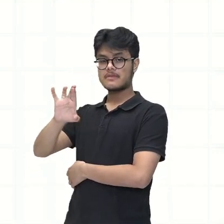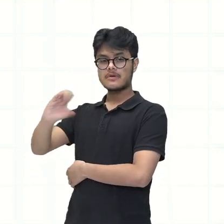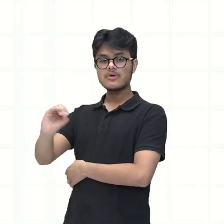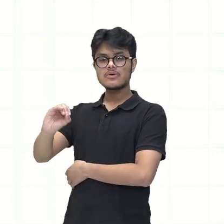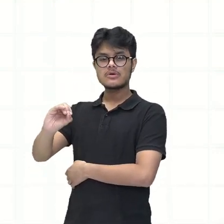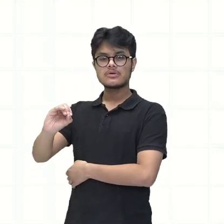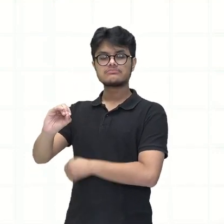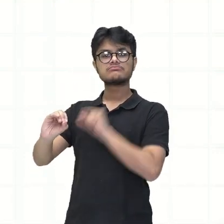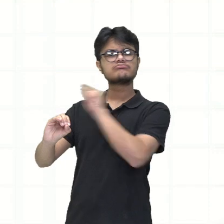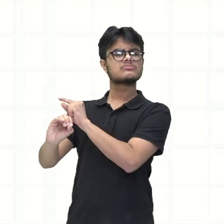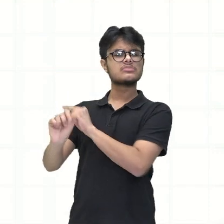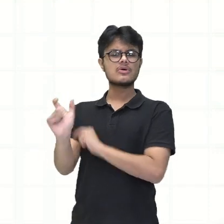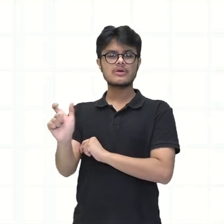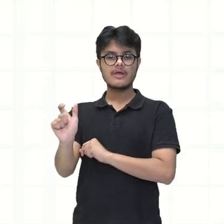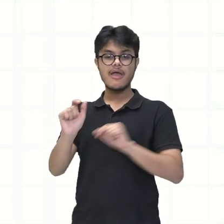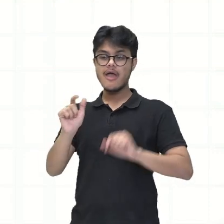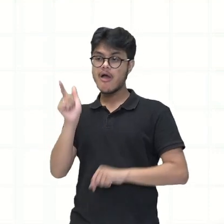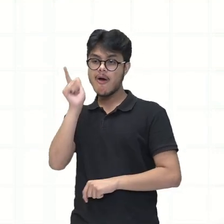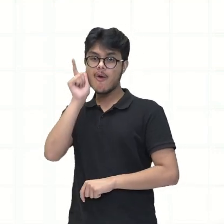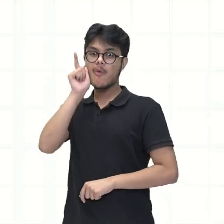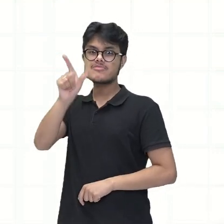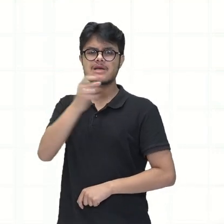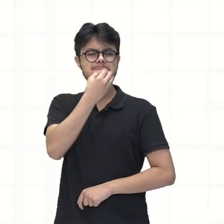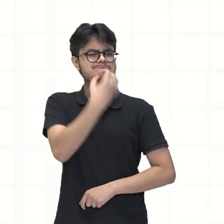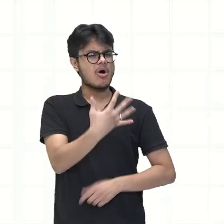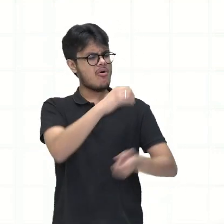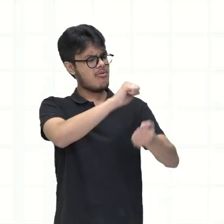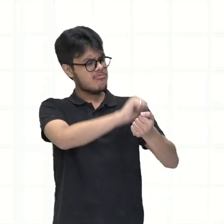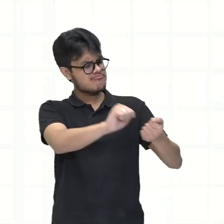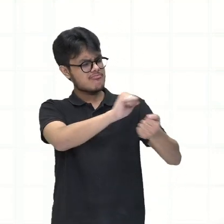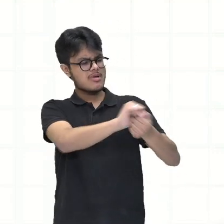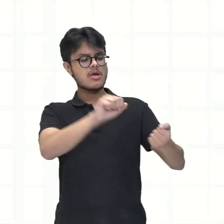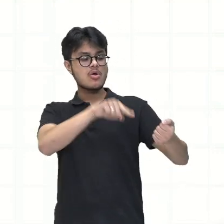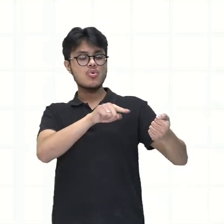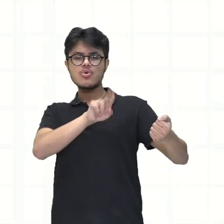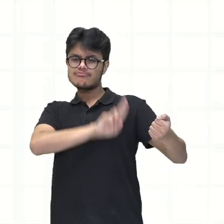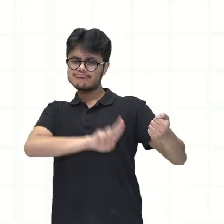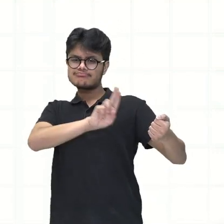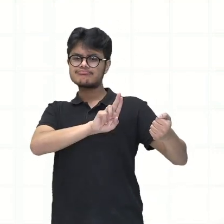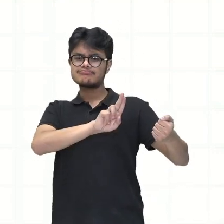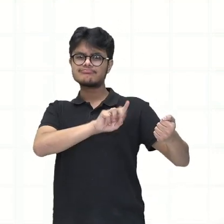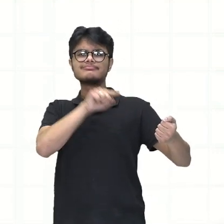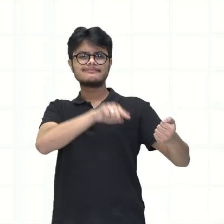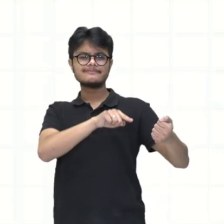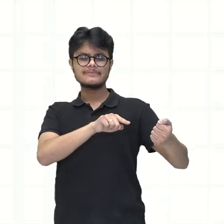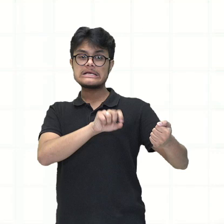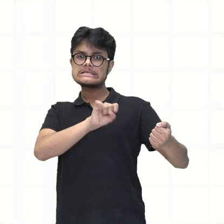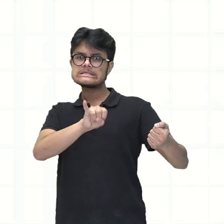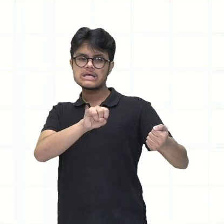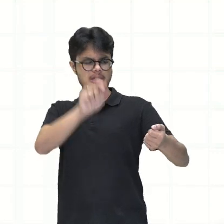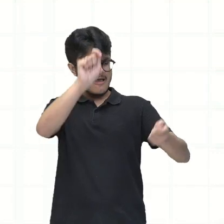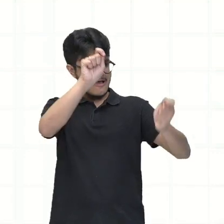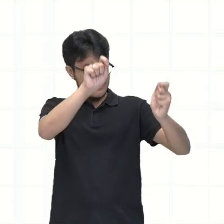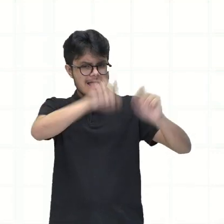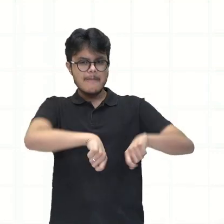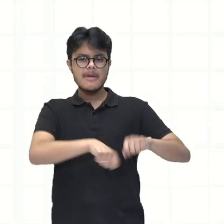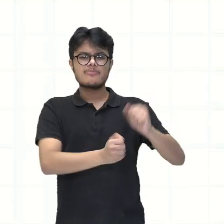é que nós medimos a qualidade do carvão mineral. Então, a capacidade de